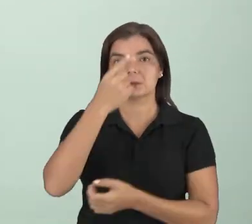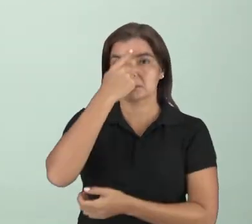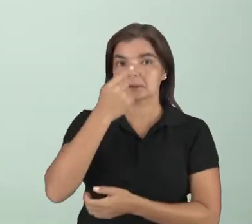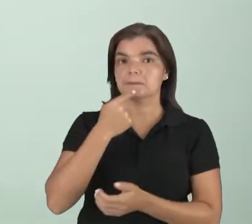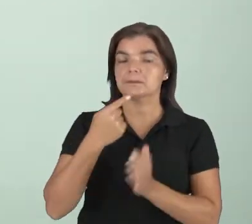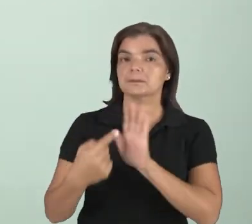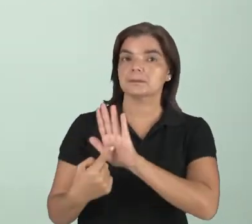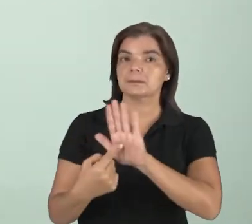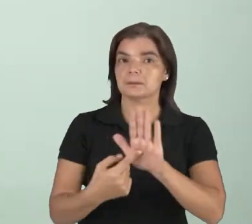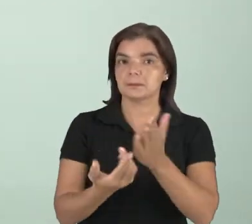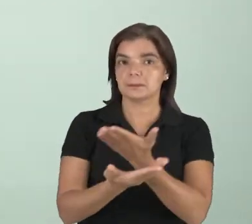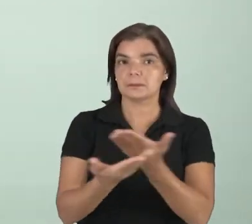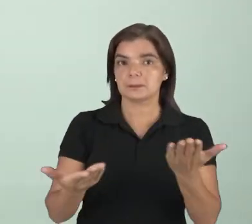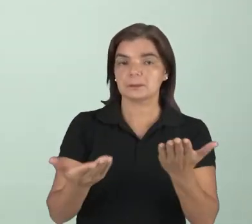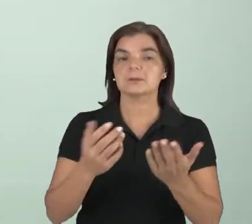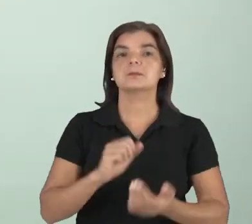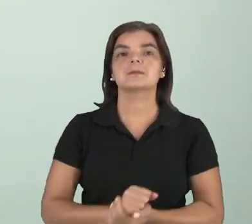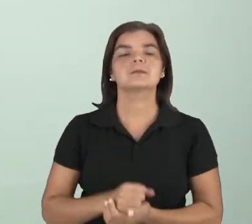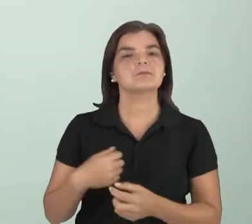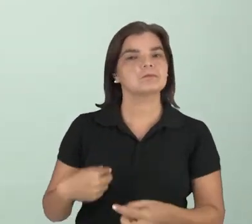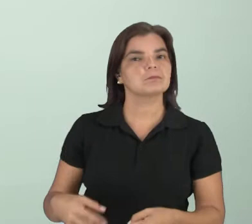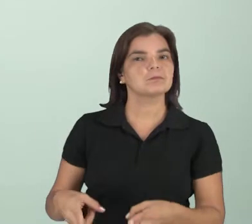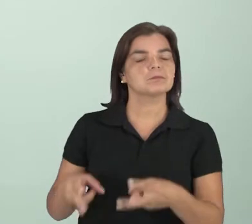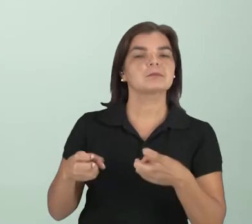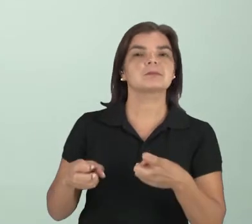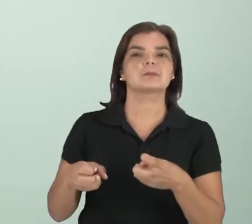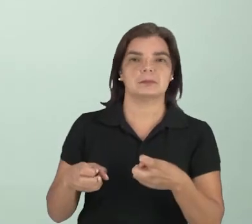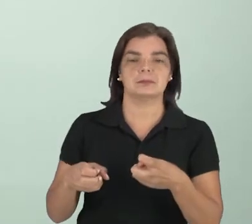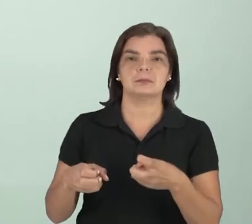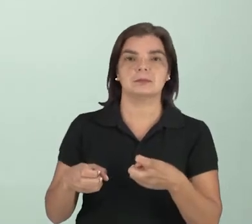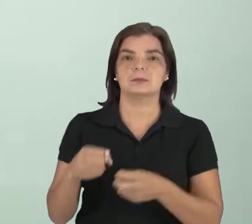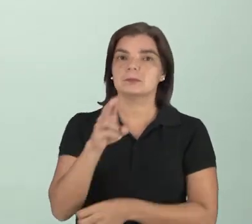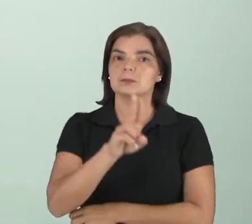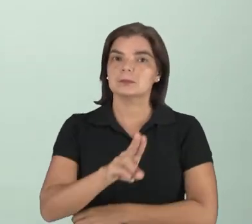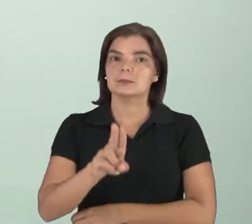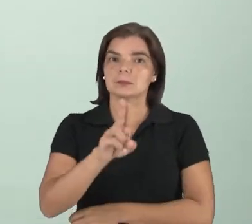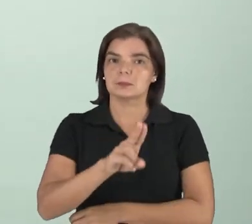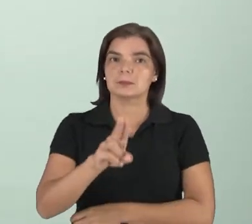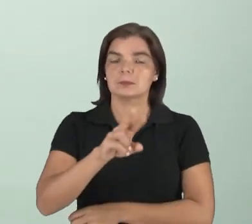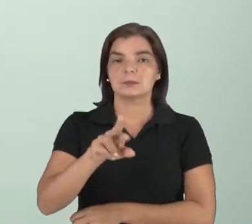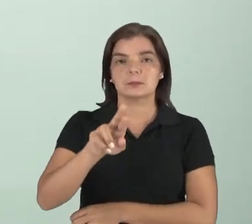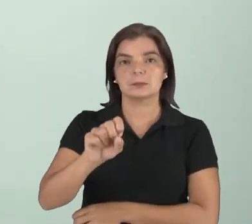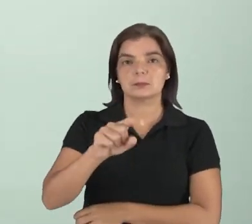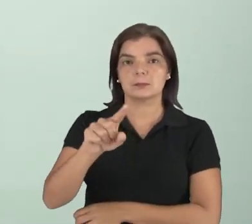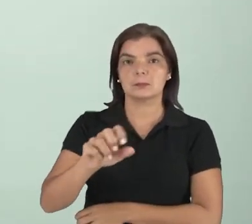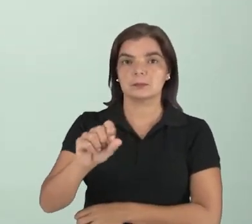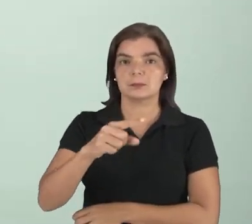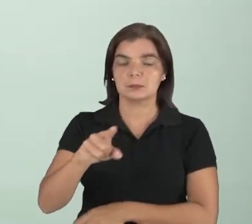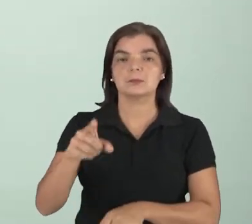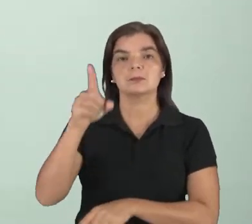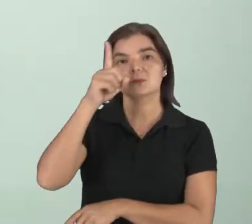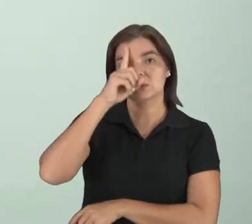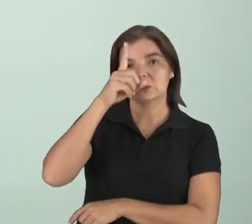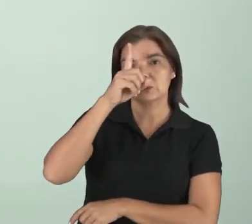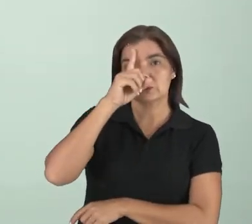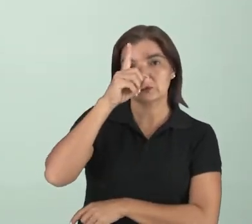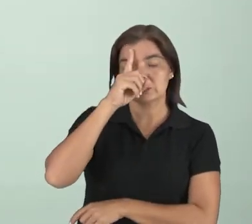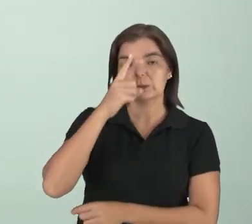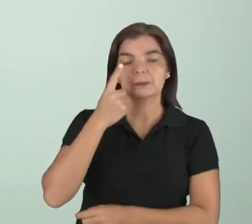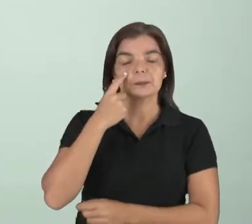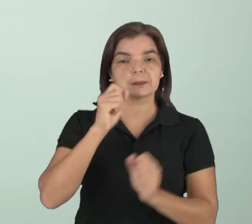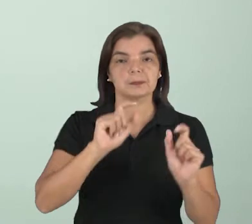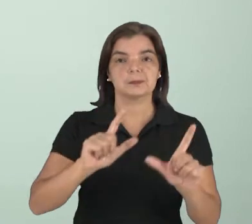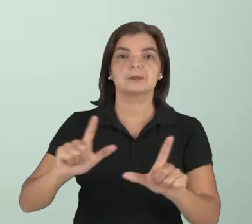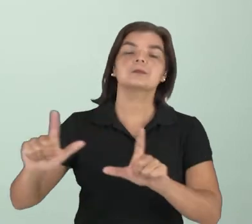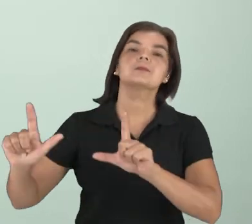imagem para que vocês percebam a utilização da razão no seu dia a dia. Então